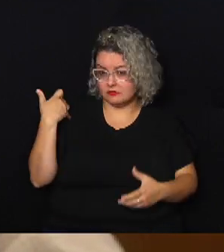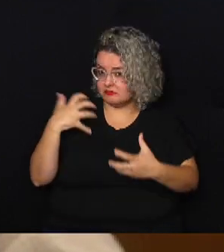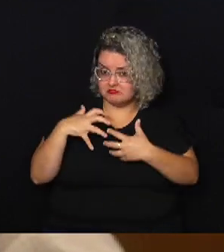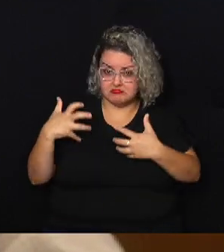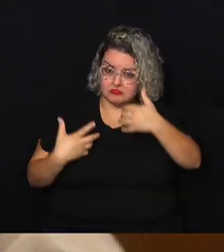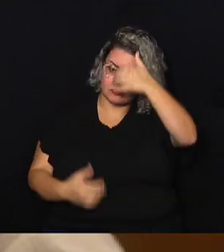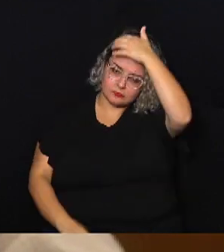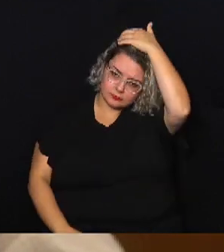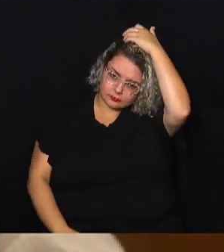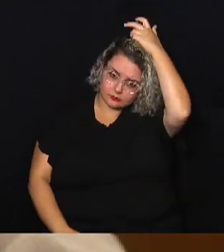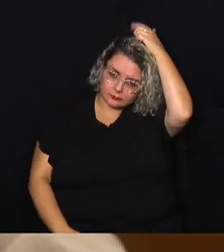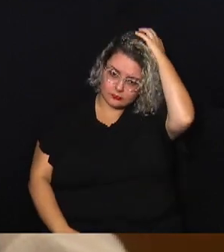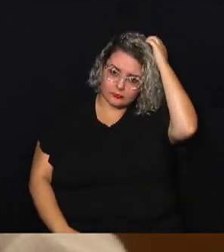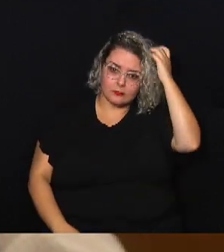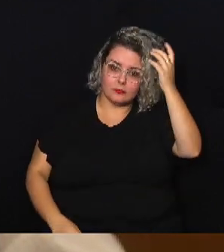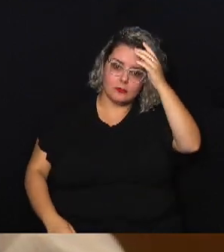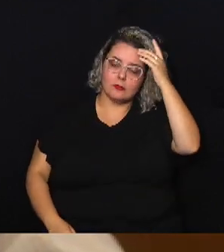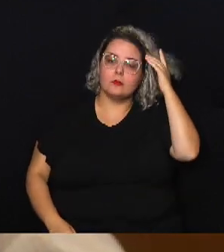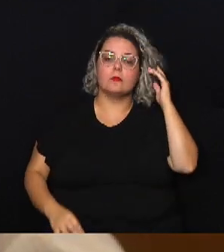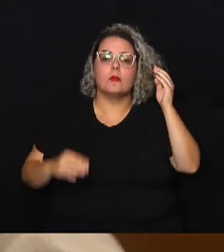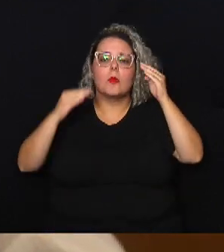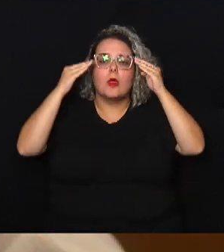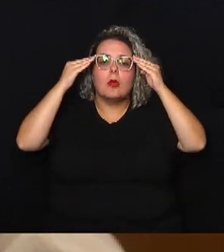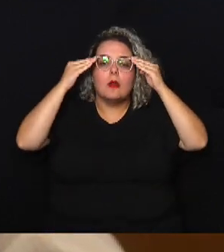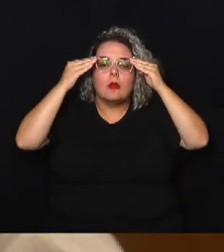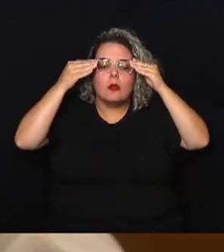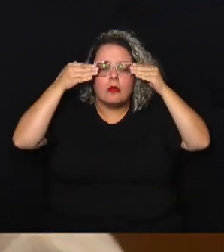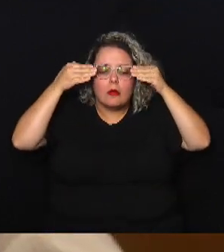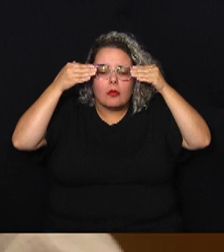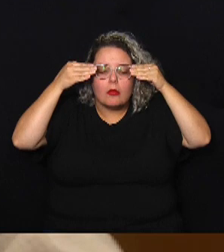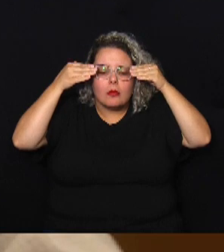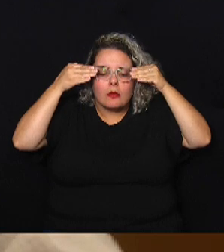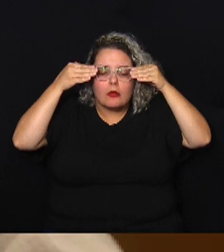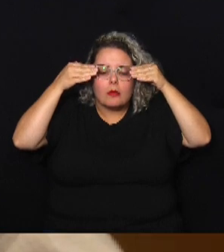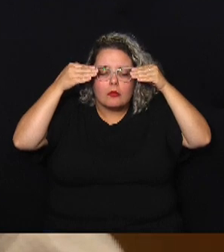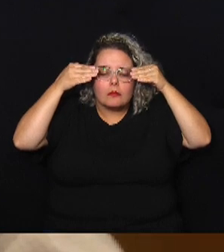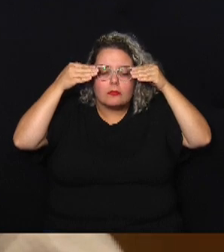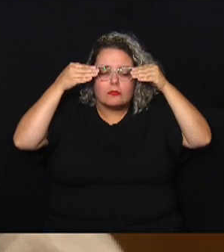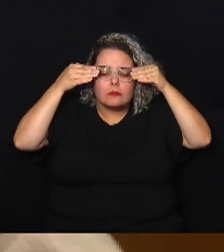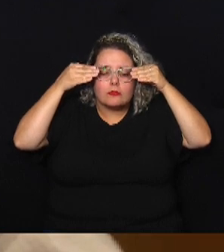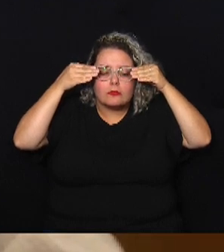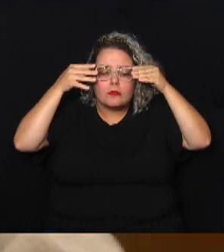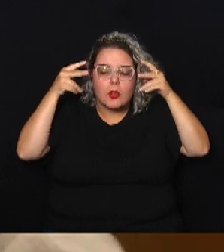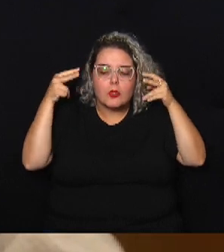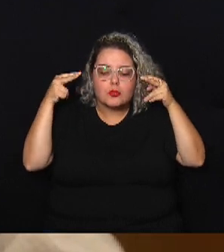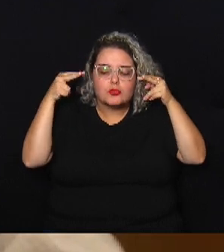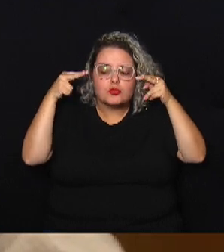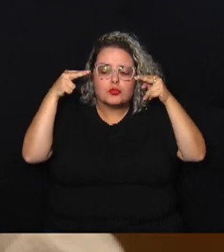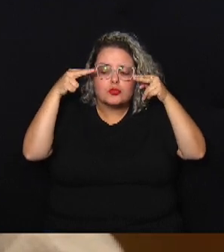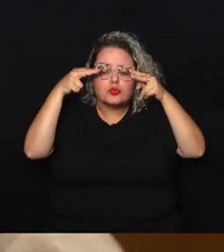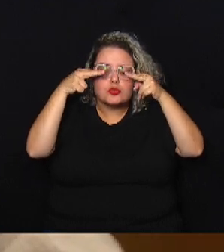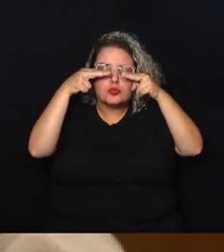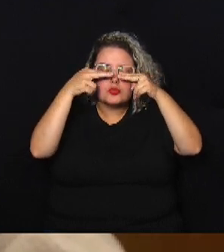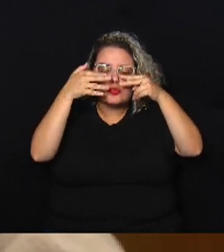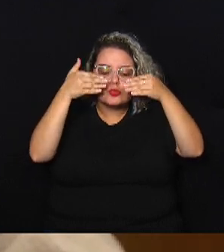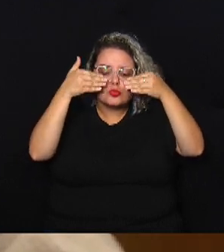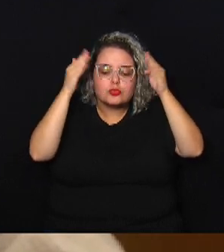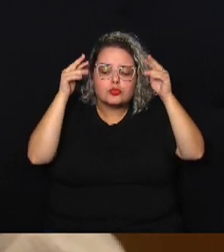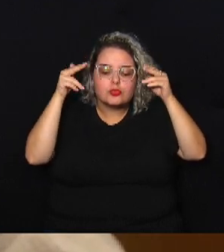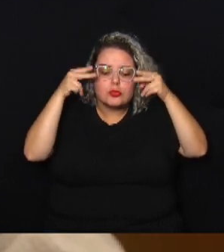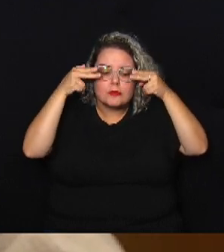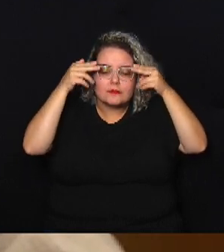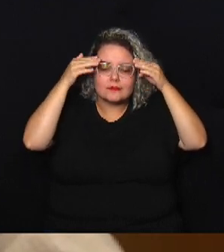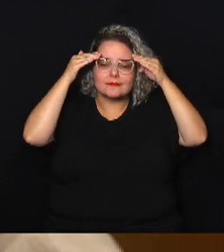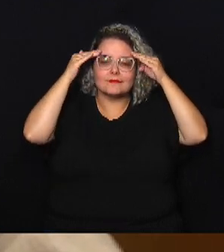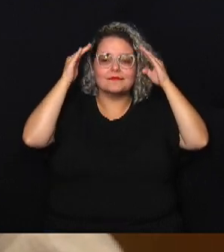uma pálpebra com excesso de pele, caída sobre os olhos, e a gente faz essa ressecção de pele, ela também